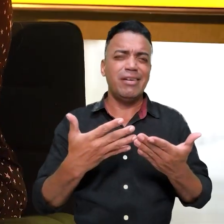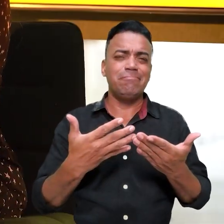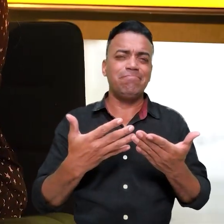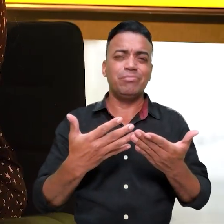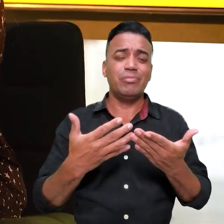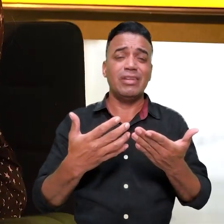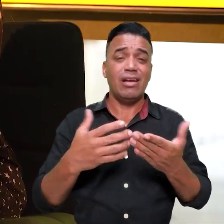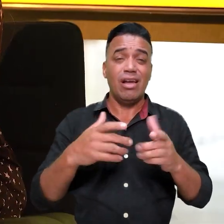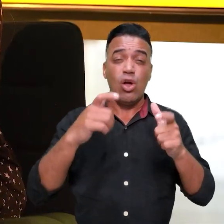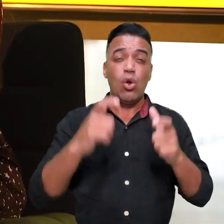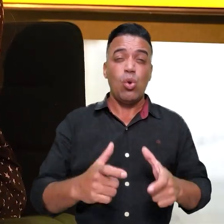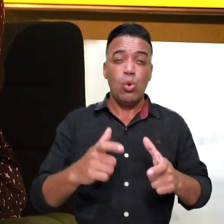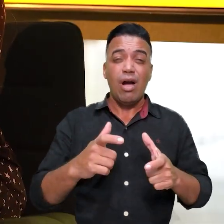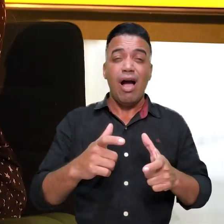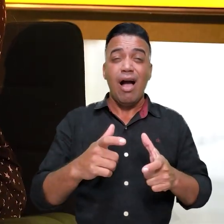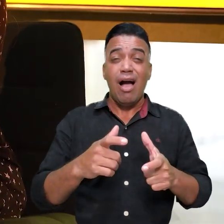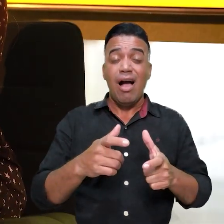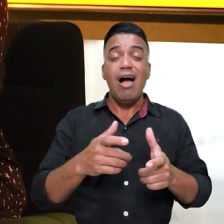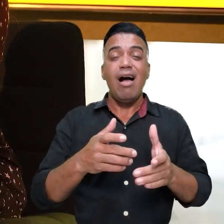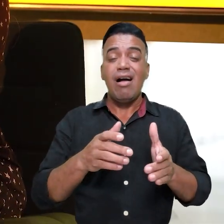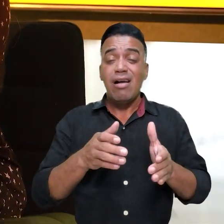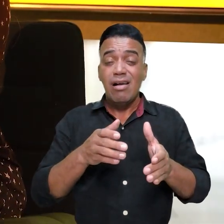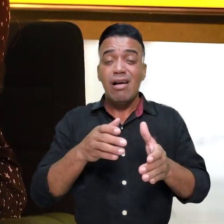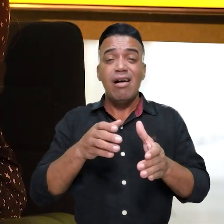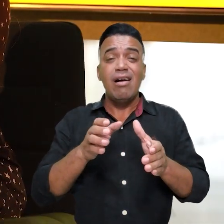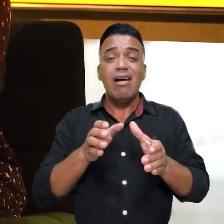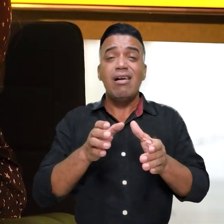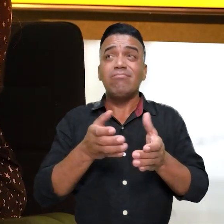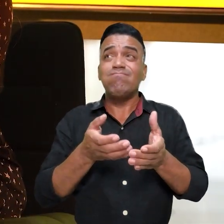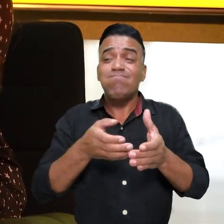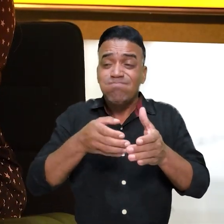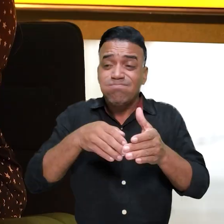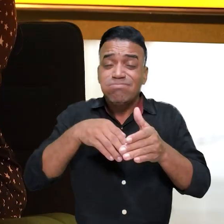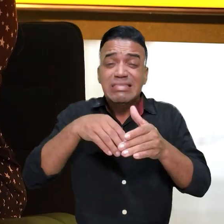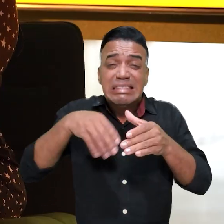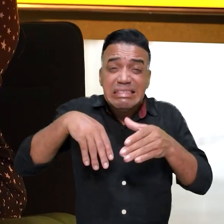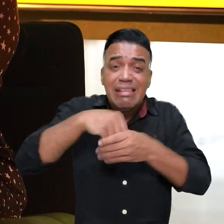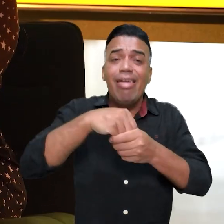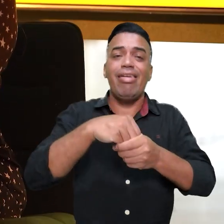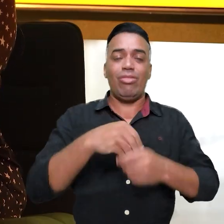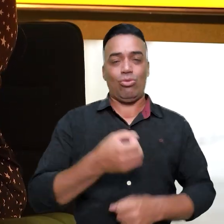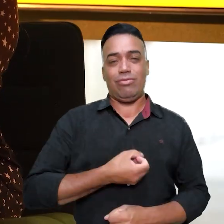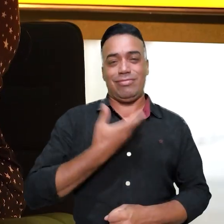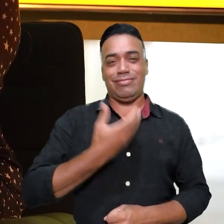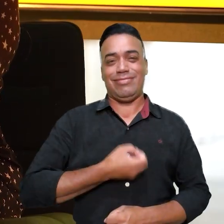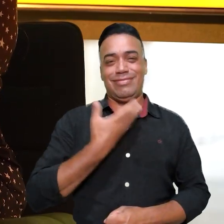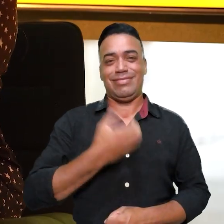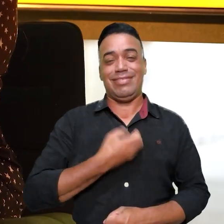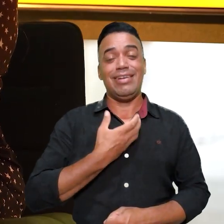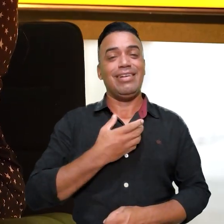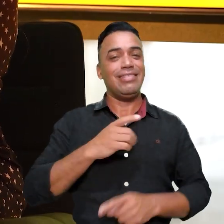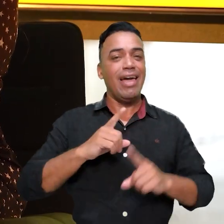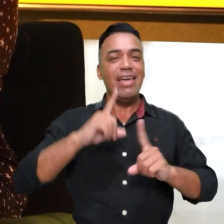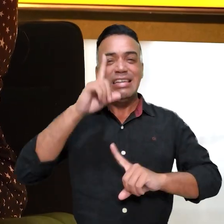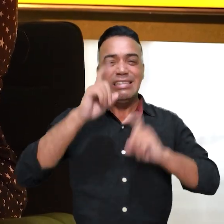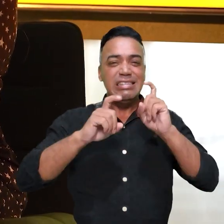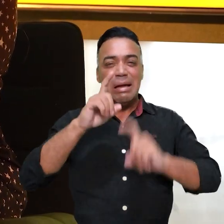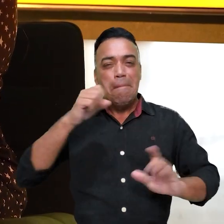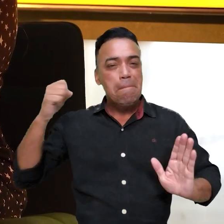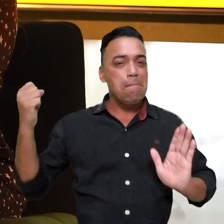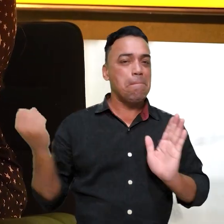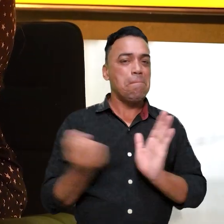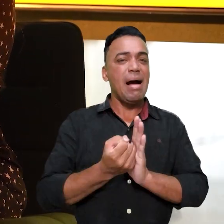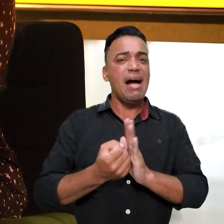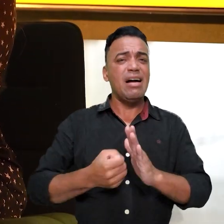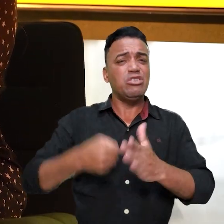naquele lugar que corre por baixo da poesia, né, tem um gesto de resistência